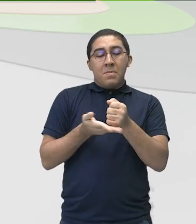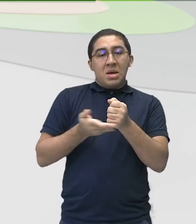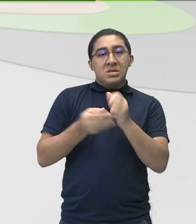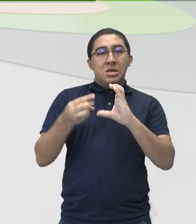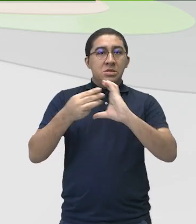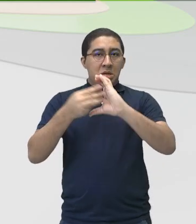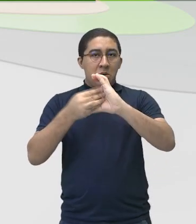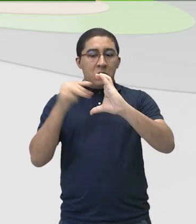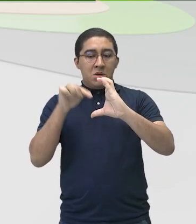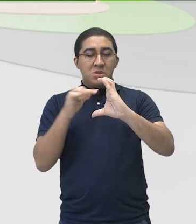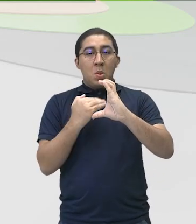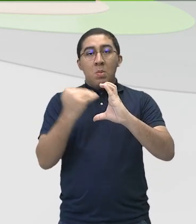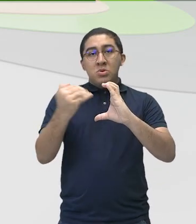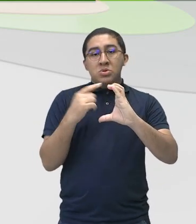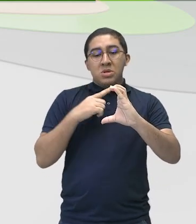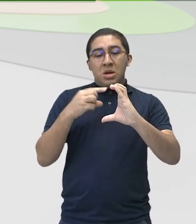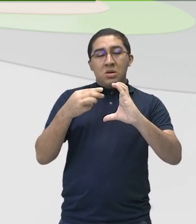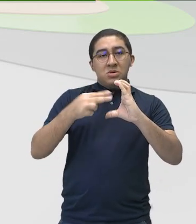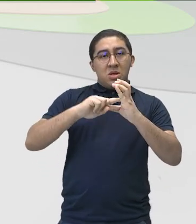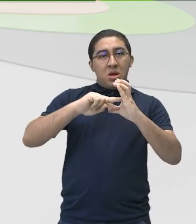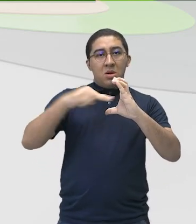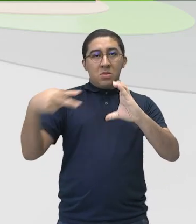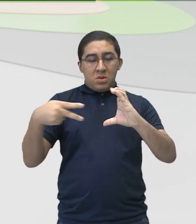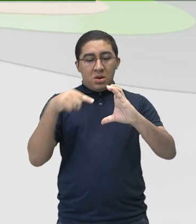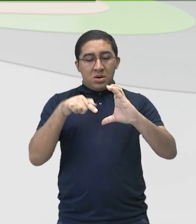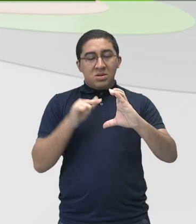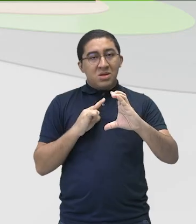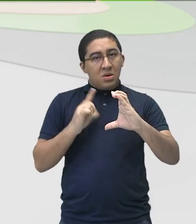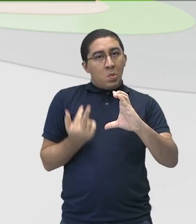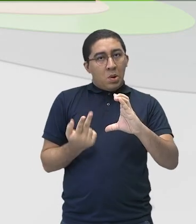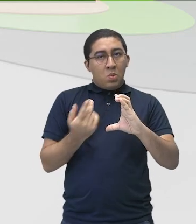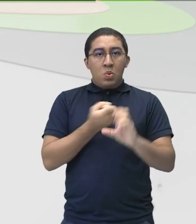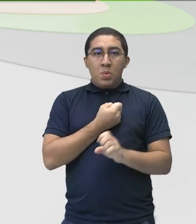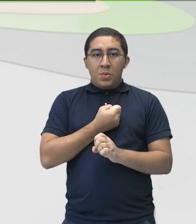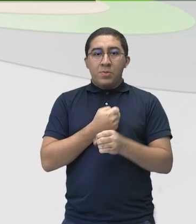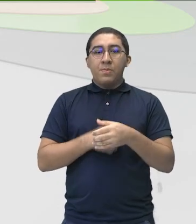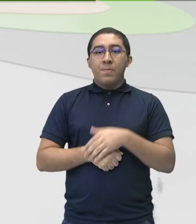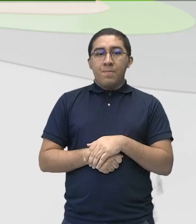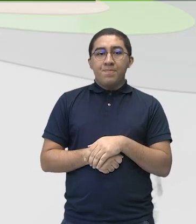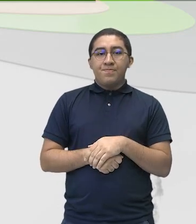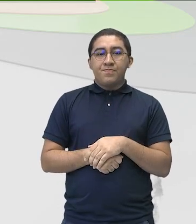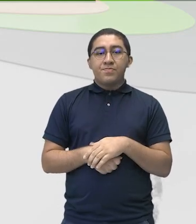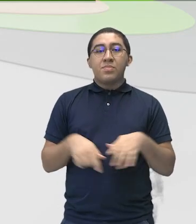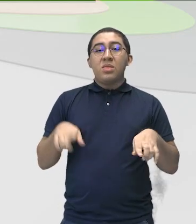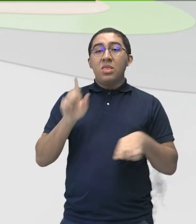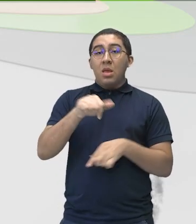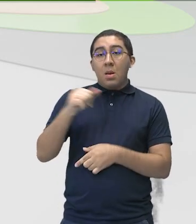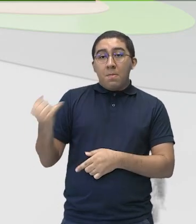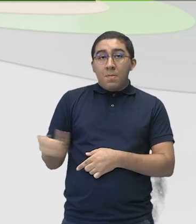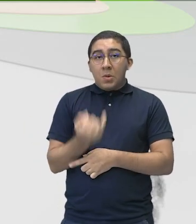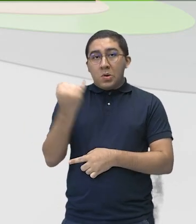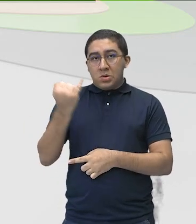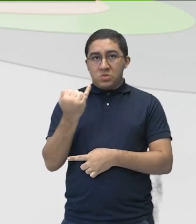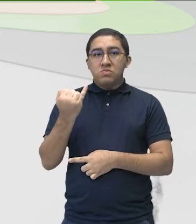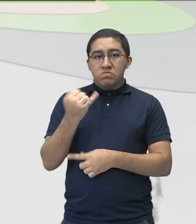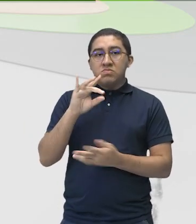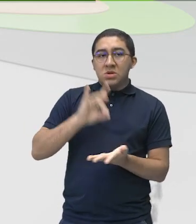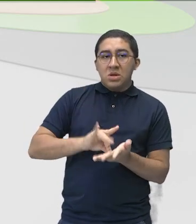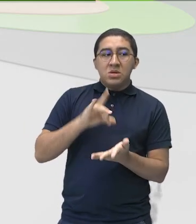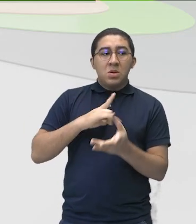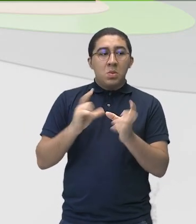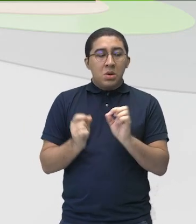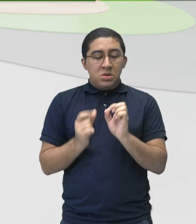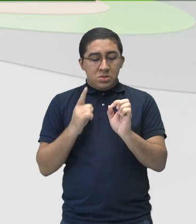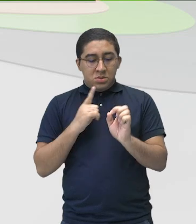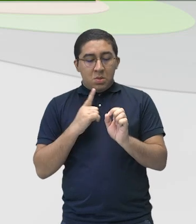entrou nesse processo de divisão chamado de mitose. Ele é um processo fundamental que vai auxiliar, então, no